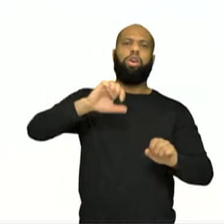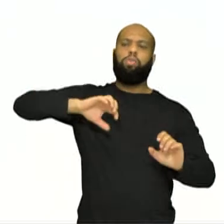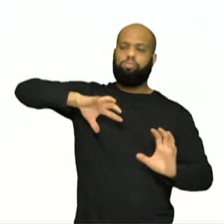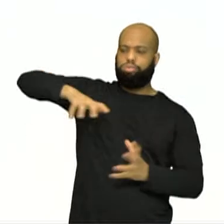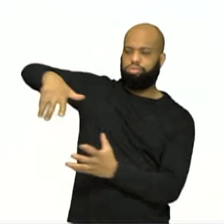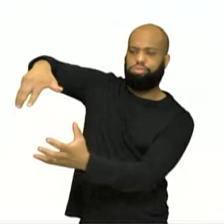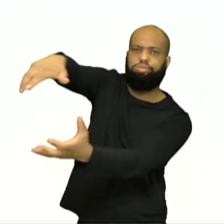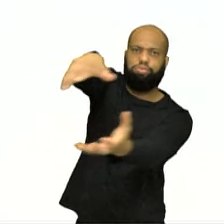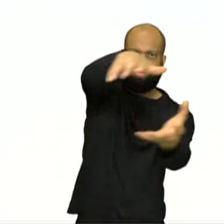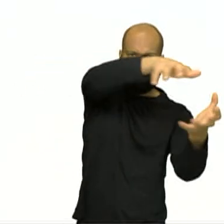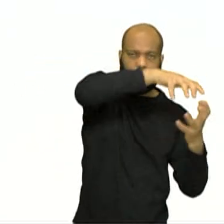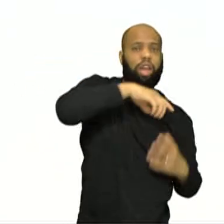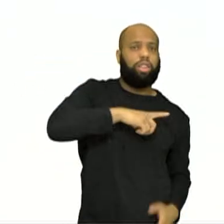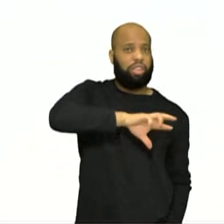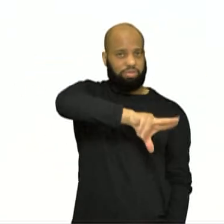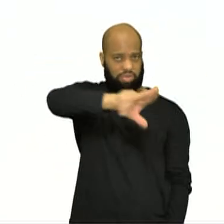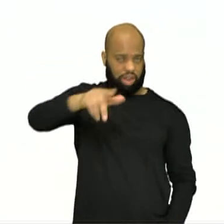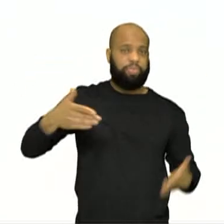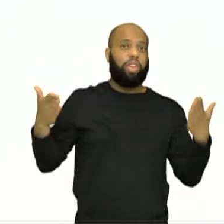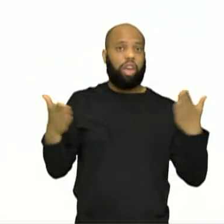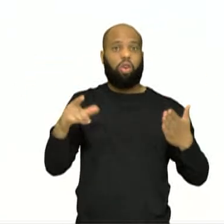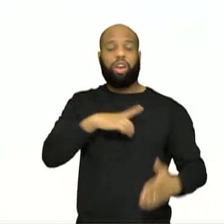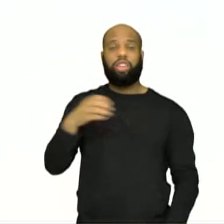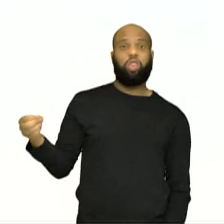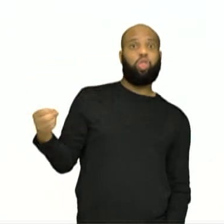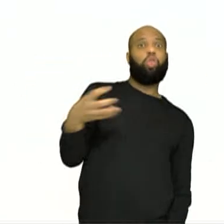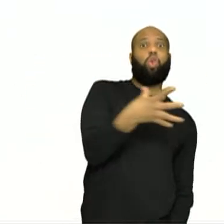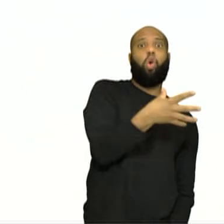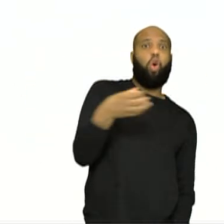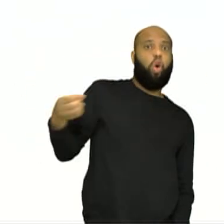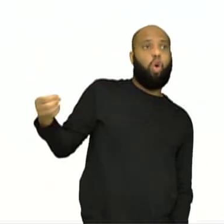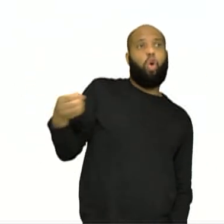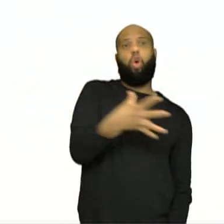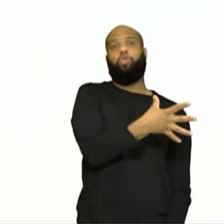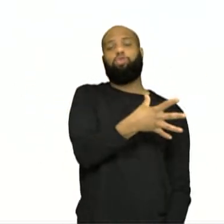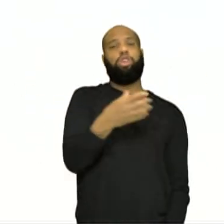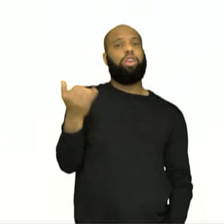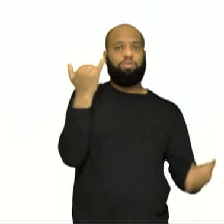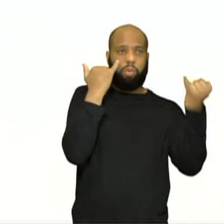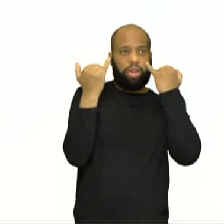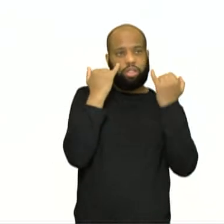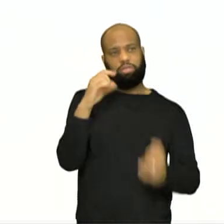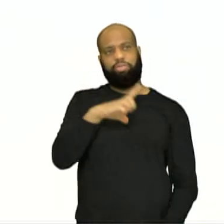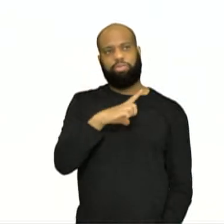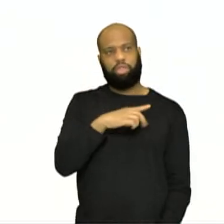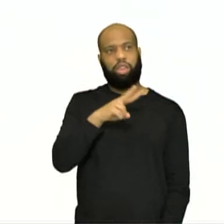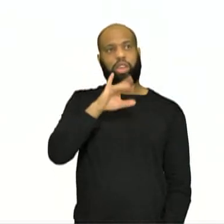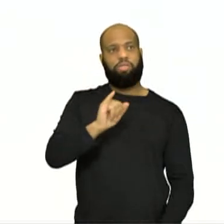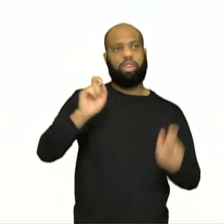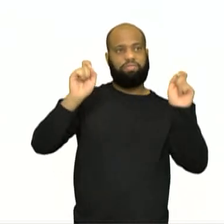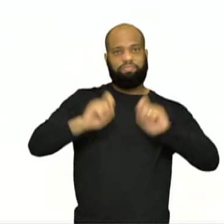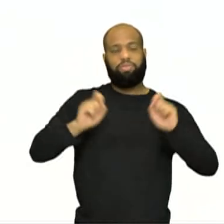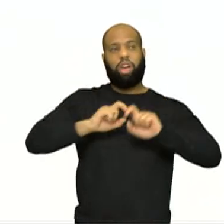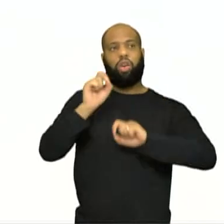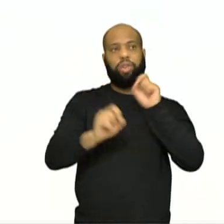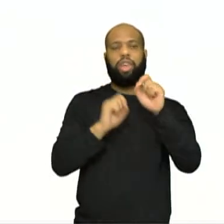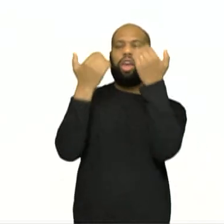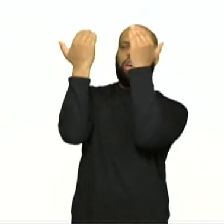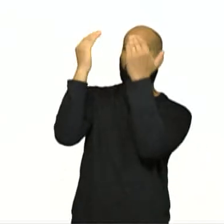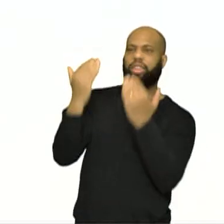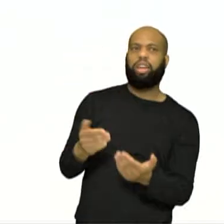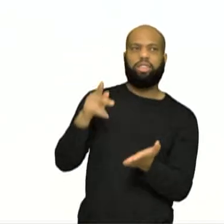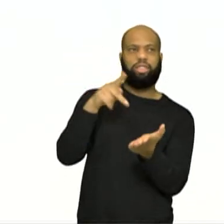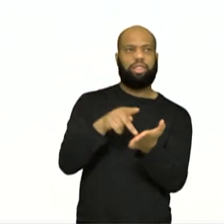da Terra, a gente vai ter agora um novo paradigma, ou seja, uma nova informação que vai nos permitir analisar